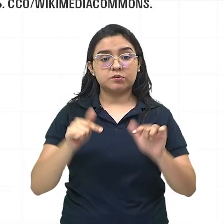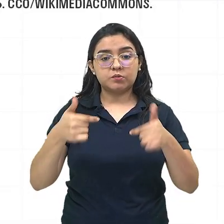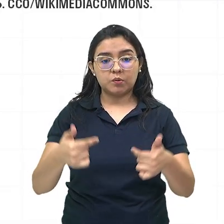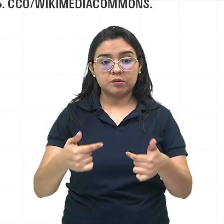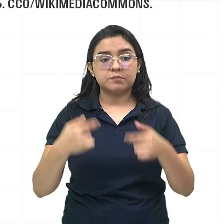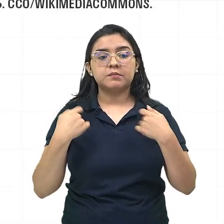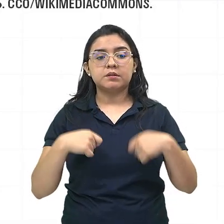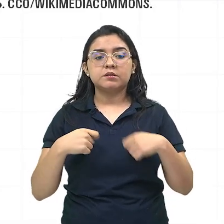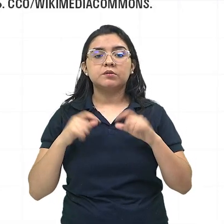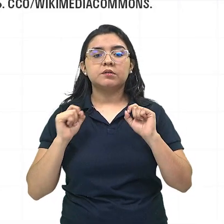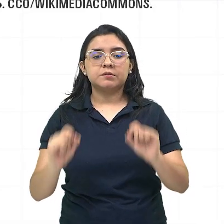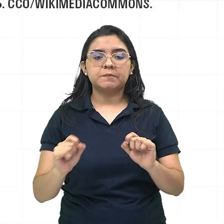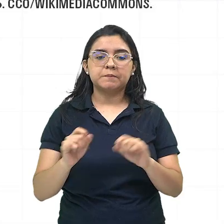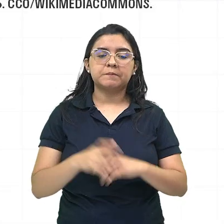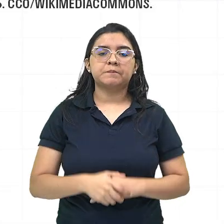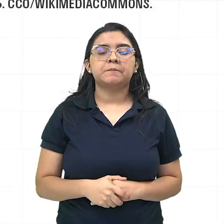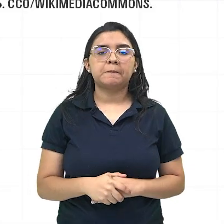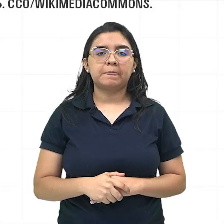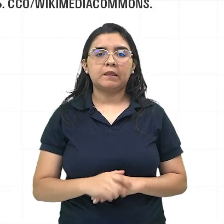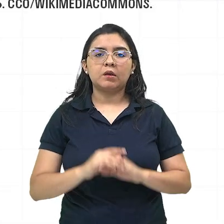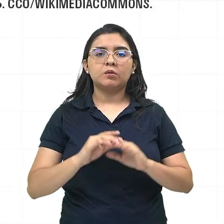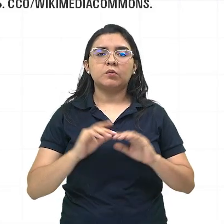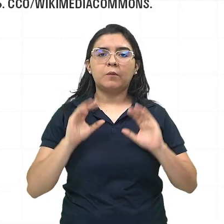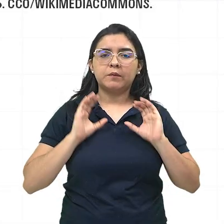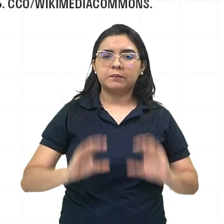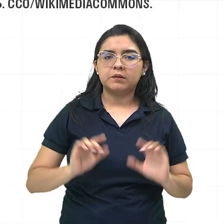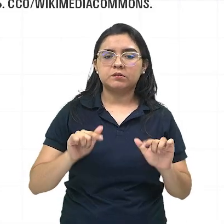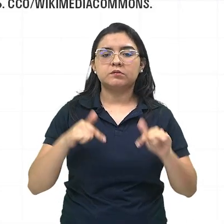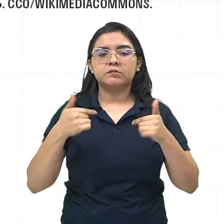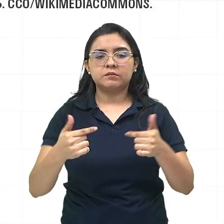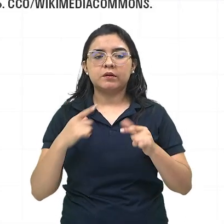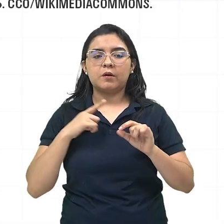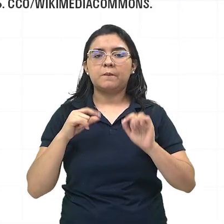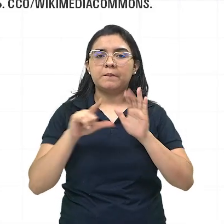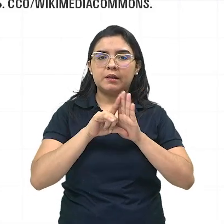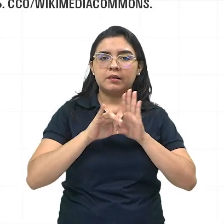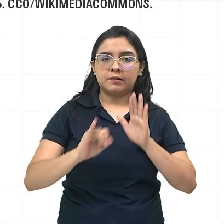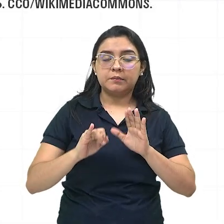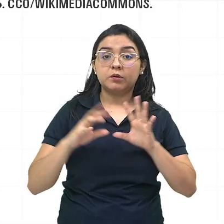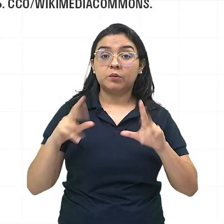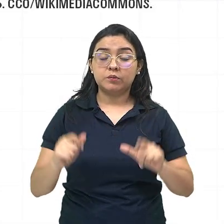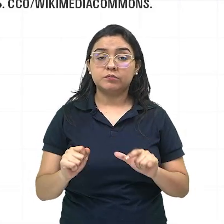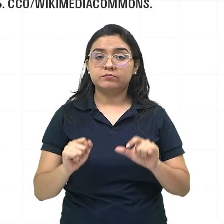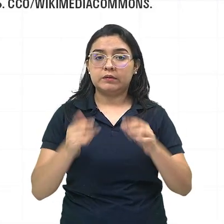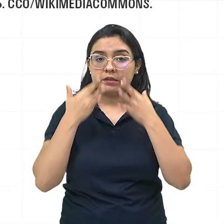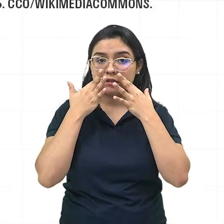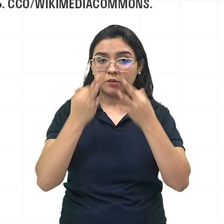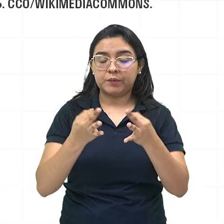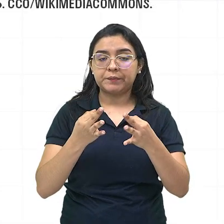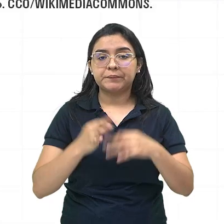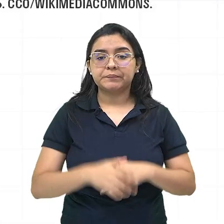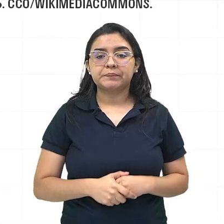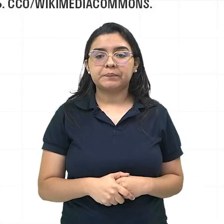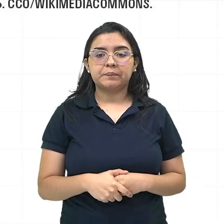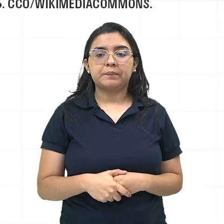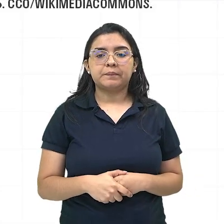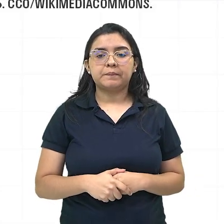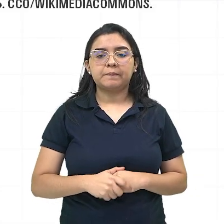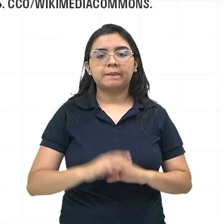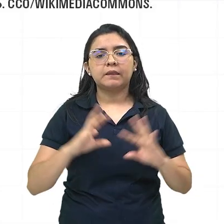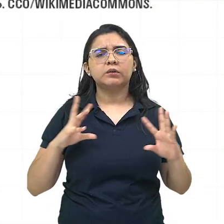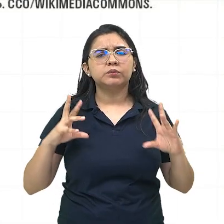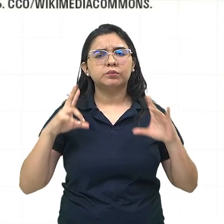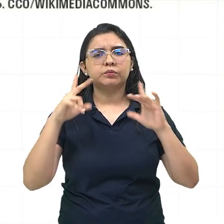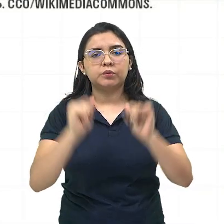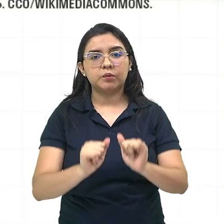devem ser realizadas de tal forma que possa se tornar uma lei universal. Presta atenção. Todas